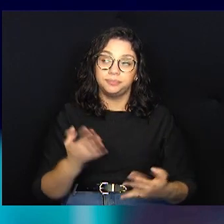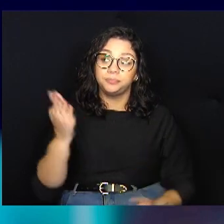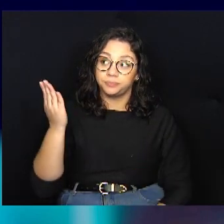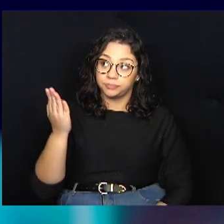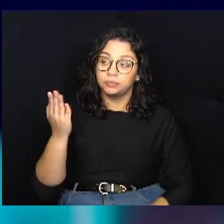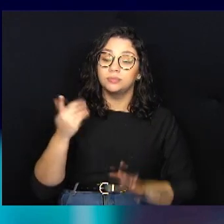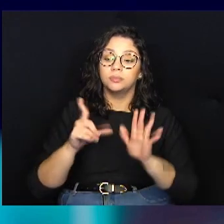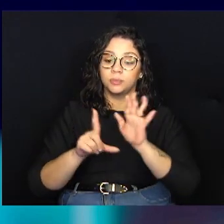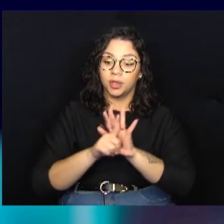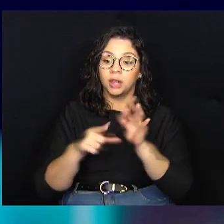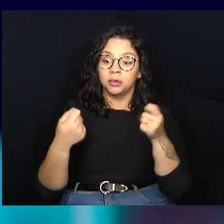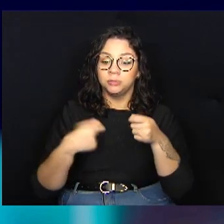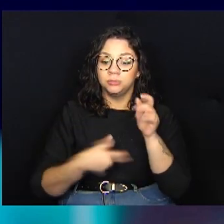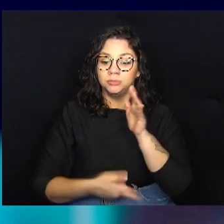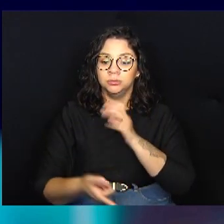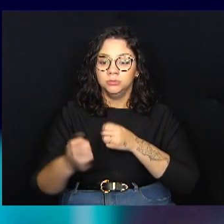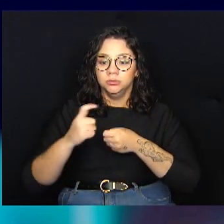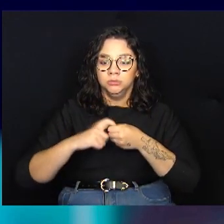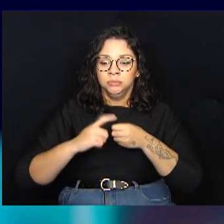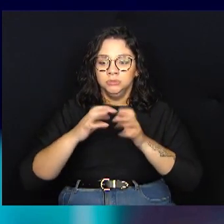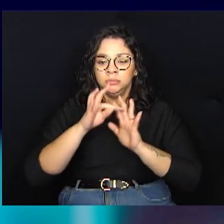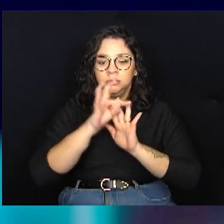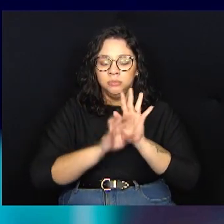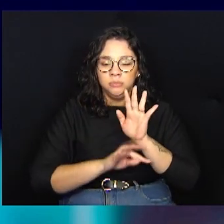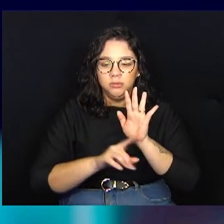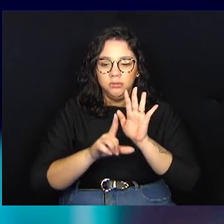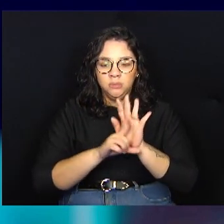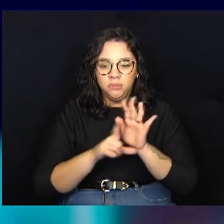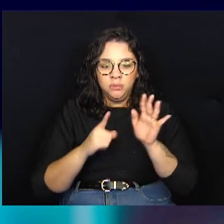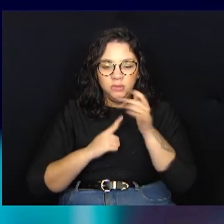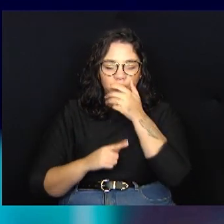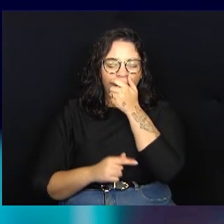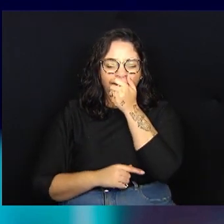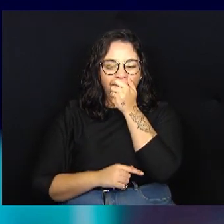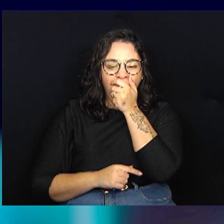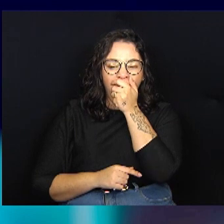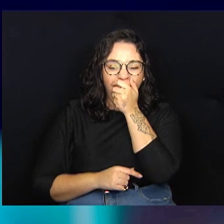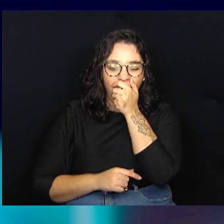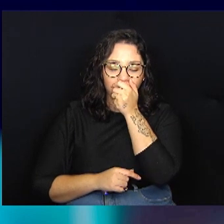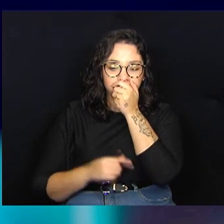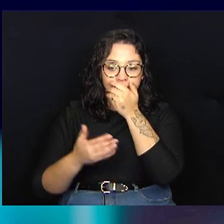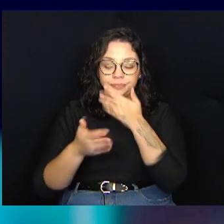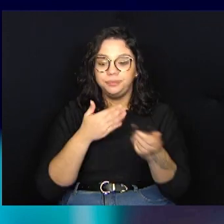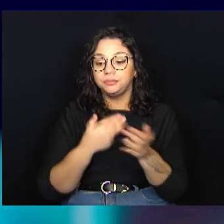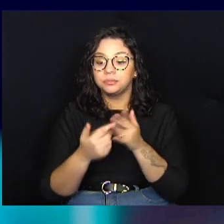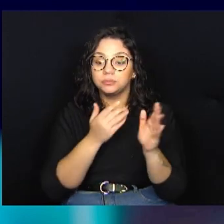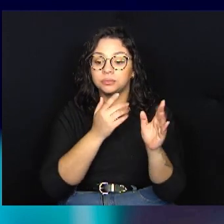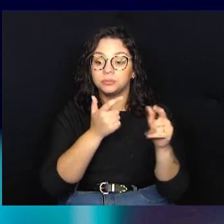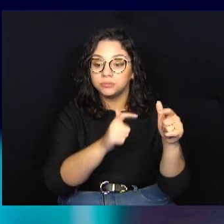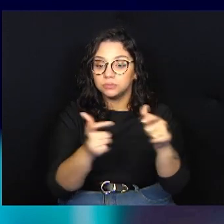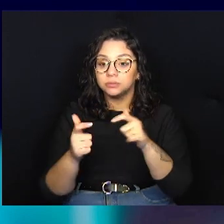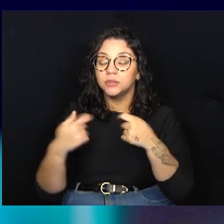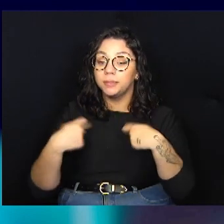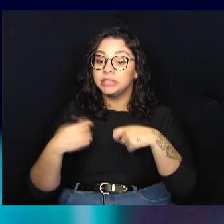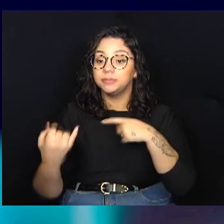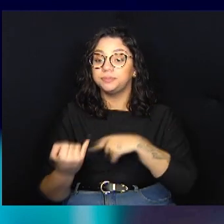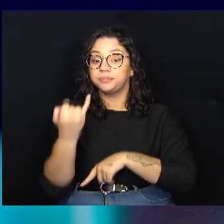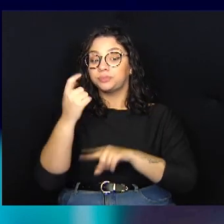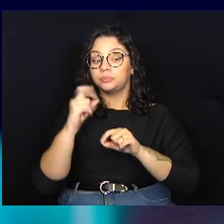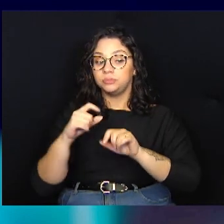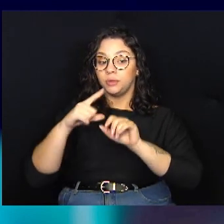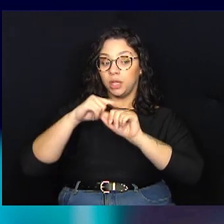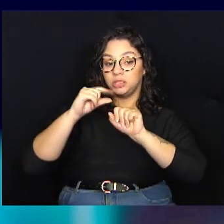voltar um pouco. O texto da lei vocês vão encontrar em todos os lugares, mas eu quis frisar aqui, no artigo